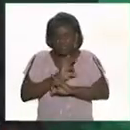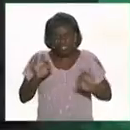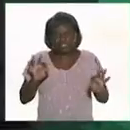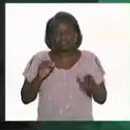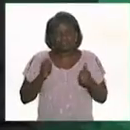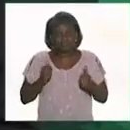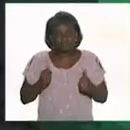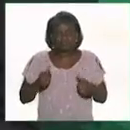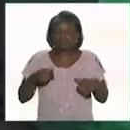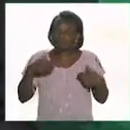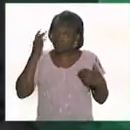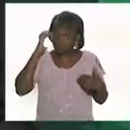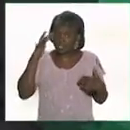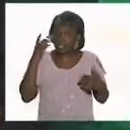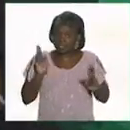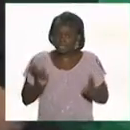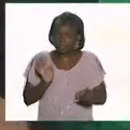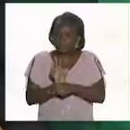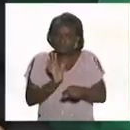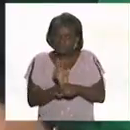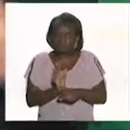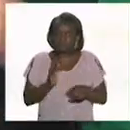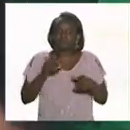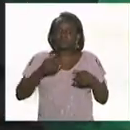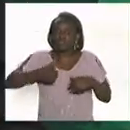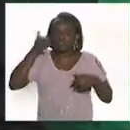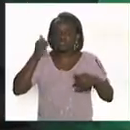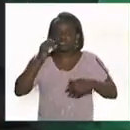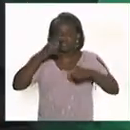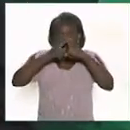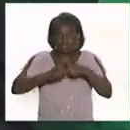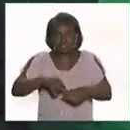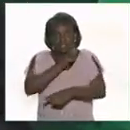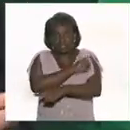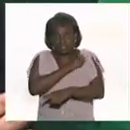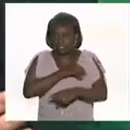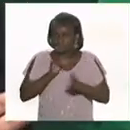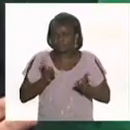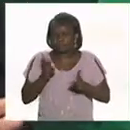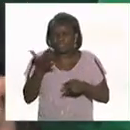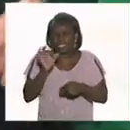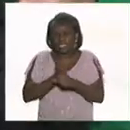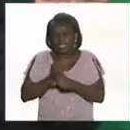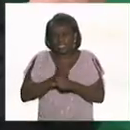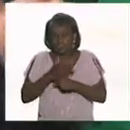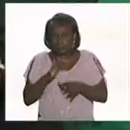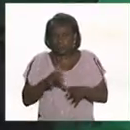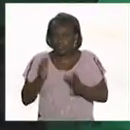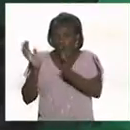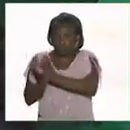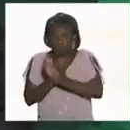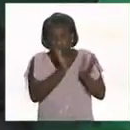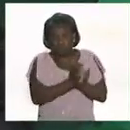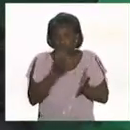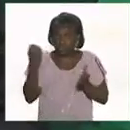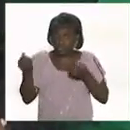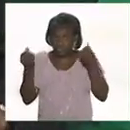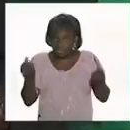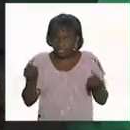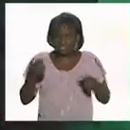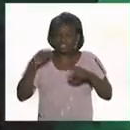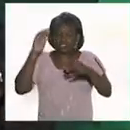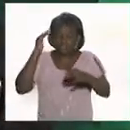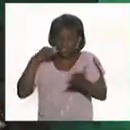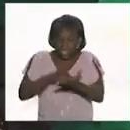é extraordinário. Eu acho que eu sempre defendi a melhor fórmula do Campeonato Carioca, que perdurou por 10 anos mais ou menos, foi essa. 2 grupos de